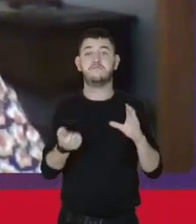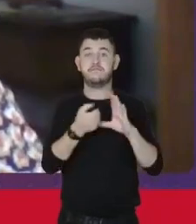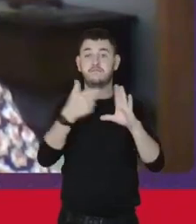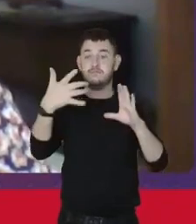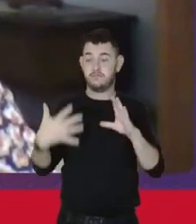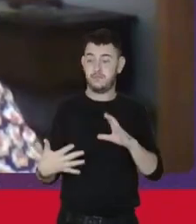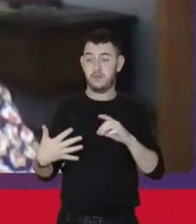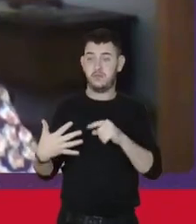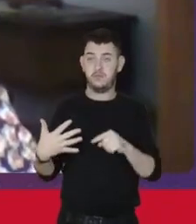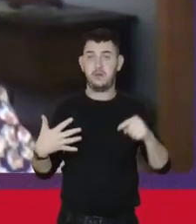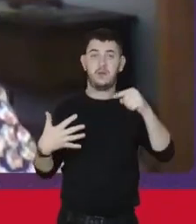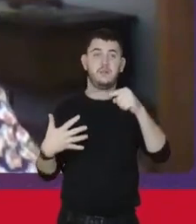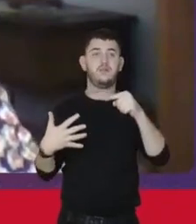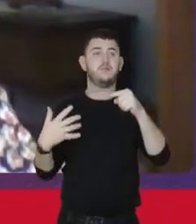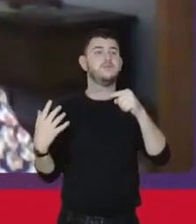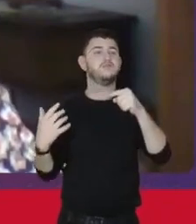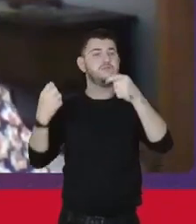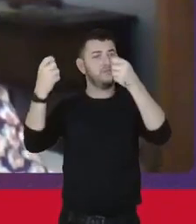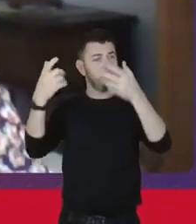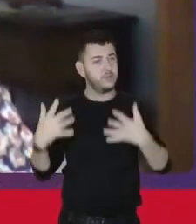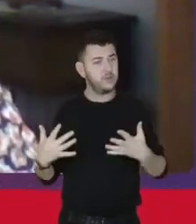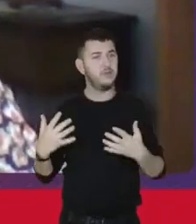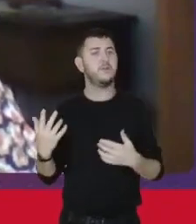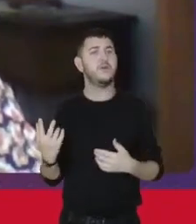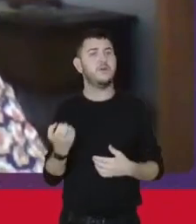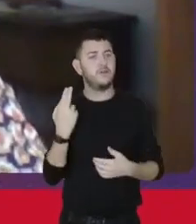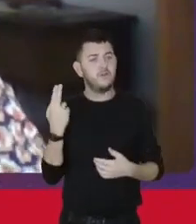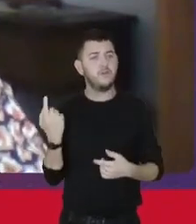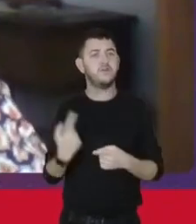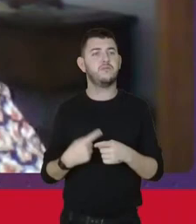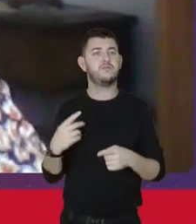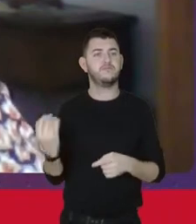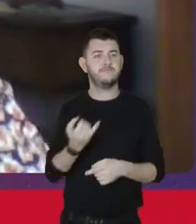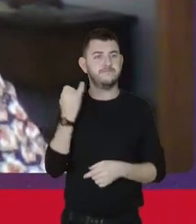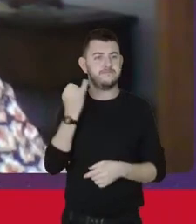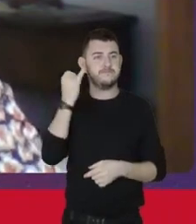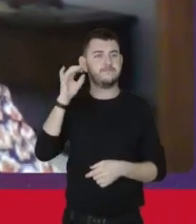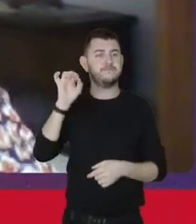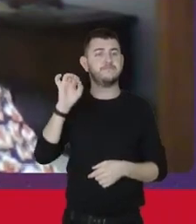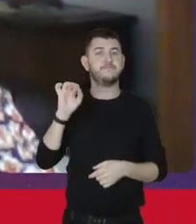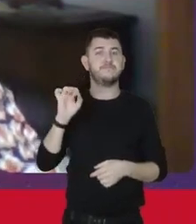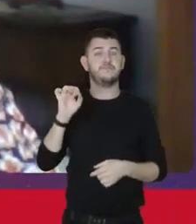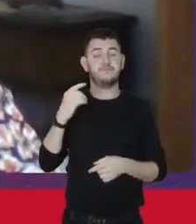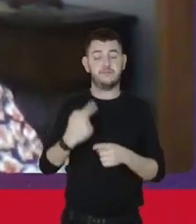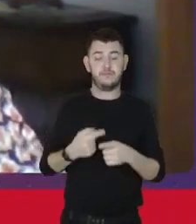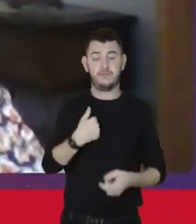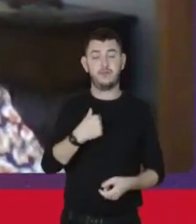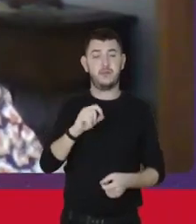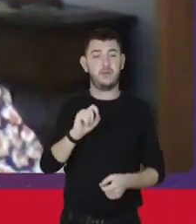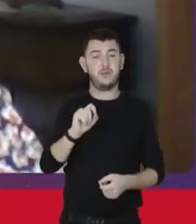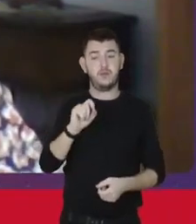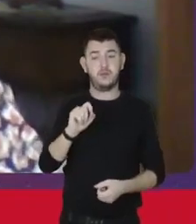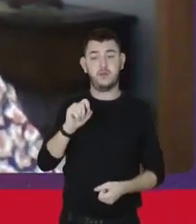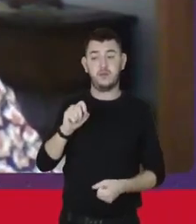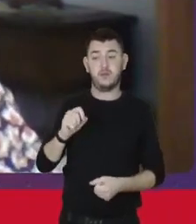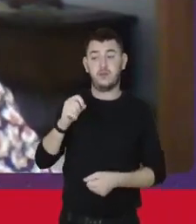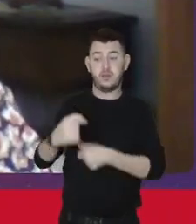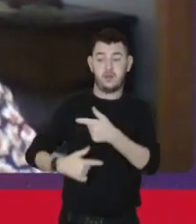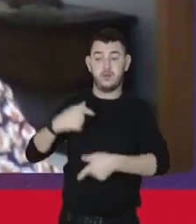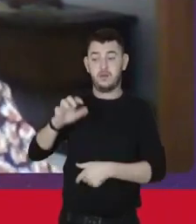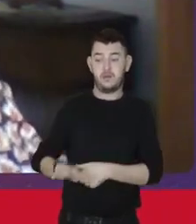também muito importante que eu gostaria de destacar, que é na constituição do mercado de trabalho brasileiro,